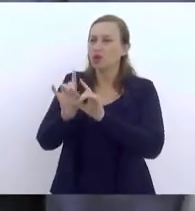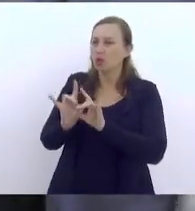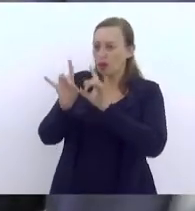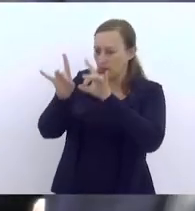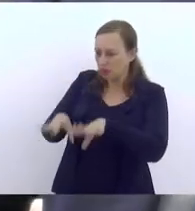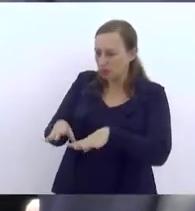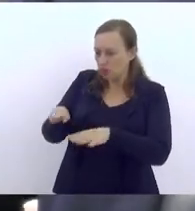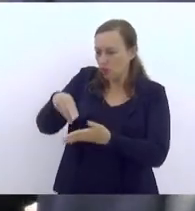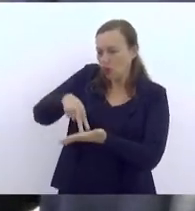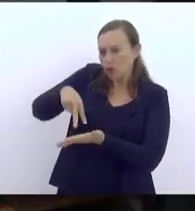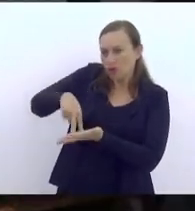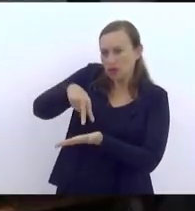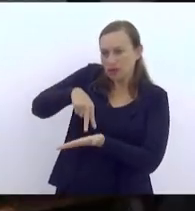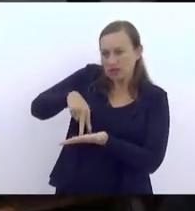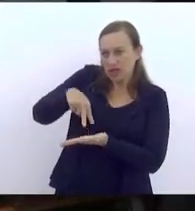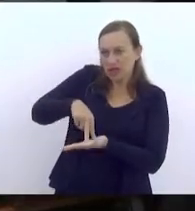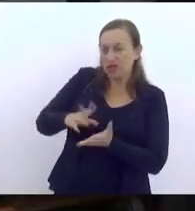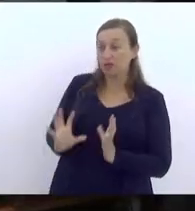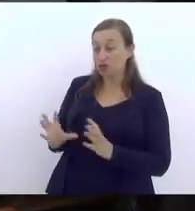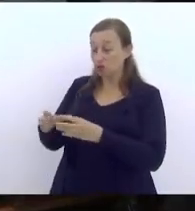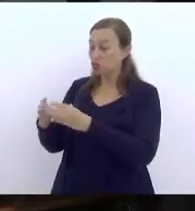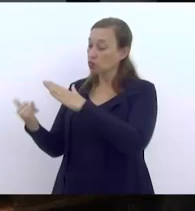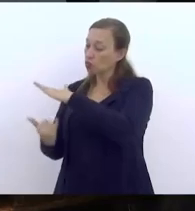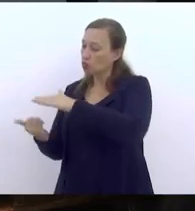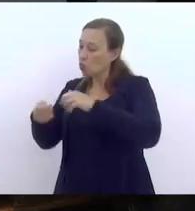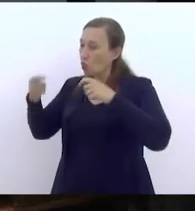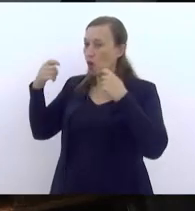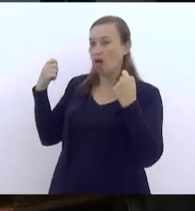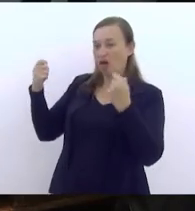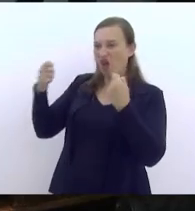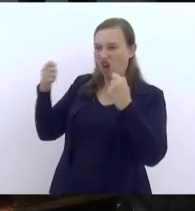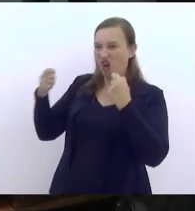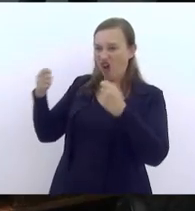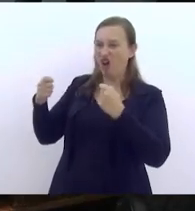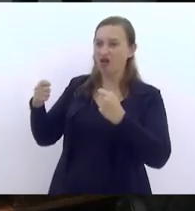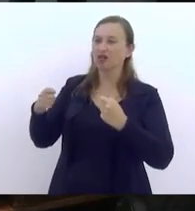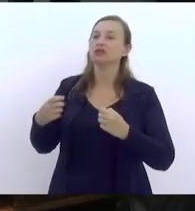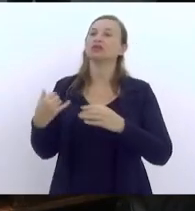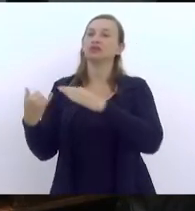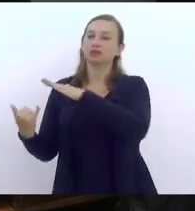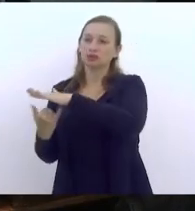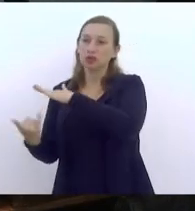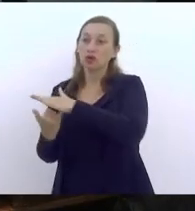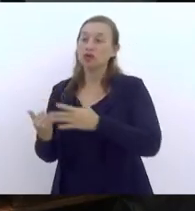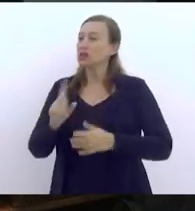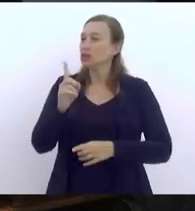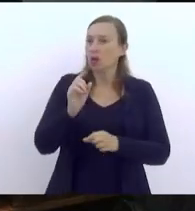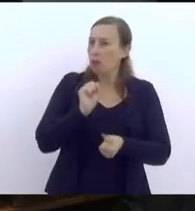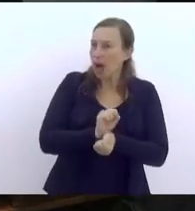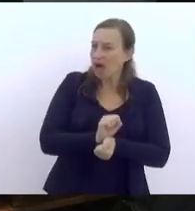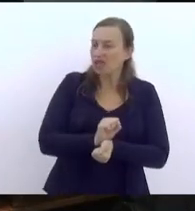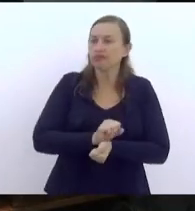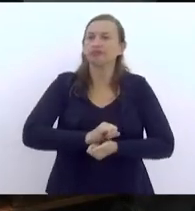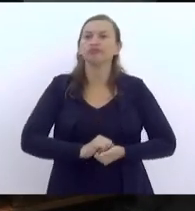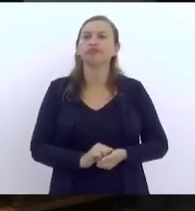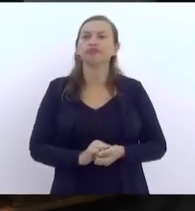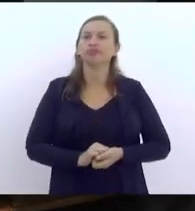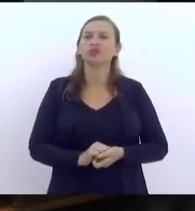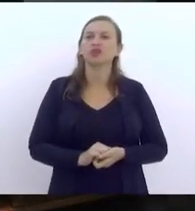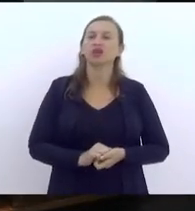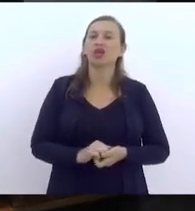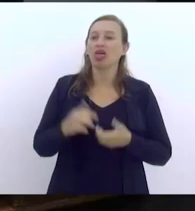vilipendiada pela militância dessa instituição. E não para por aí.